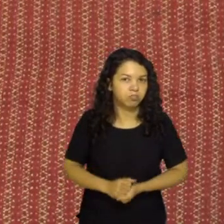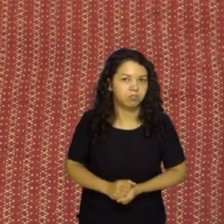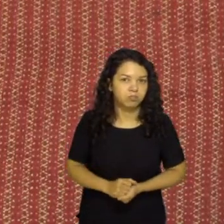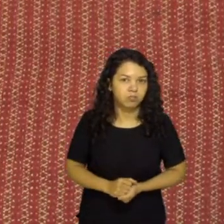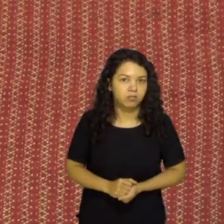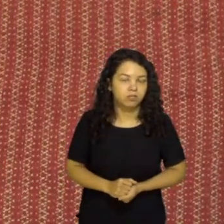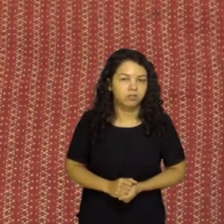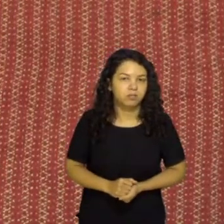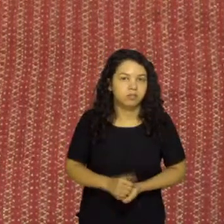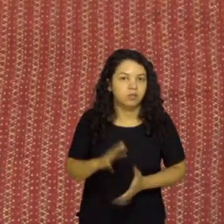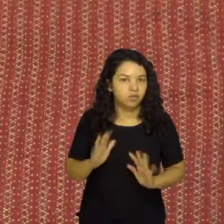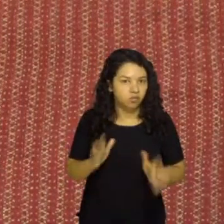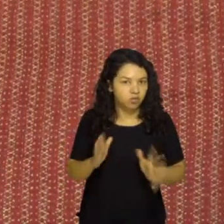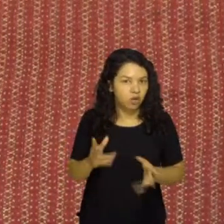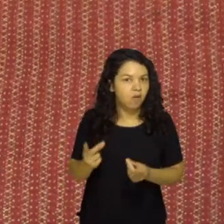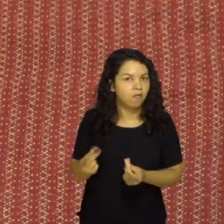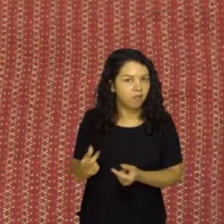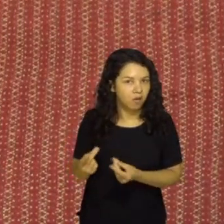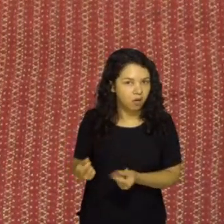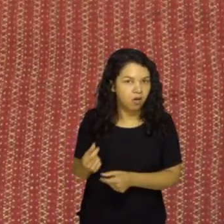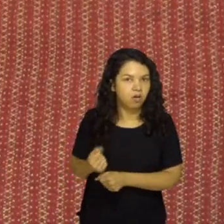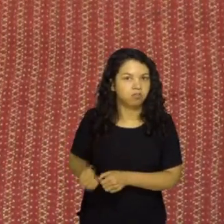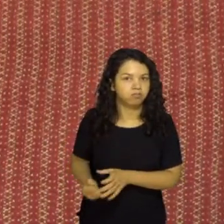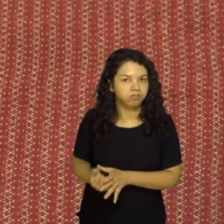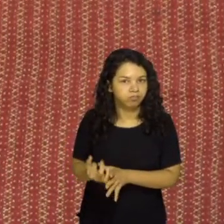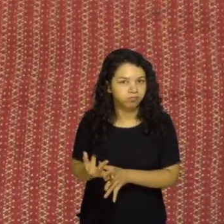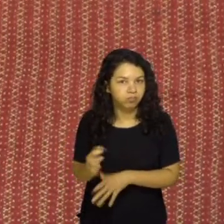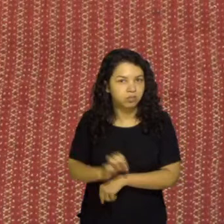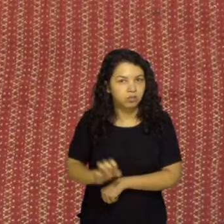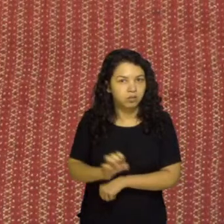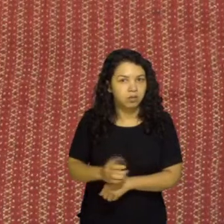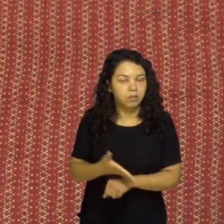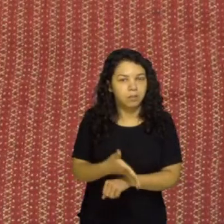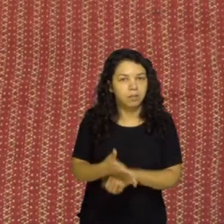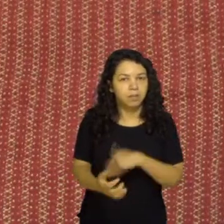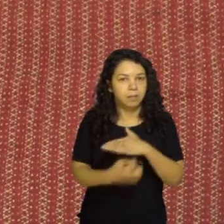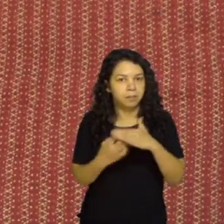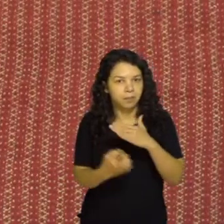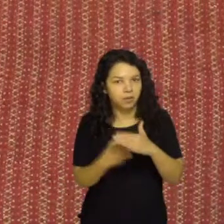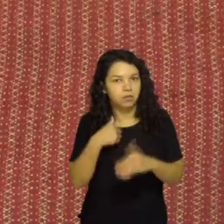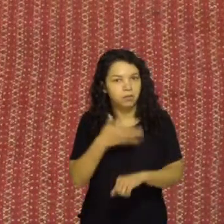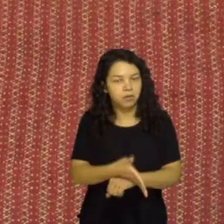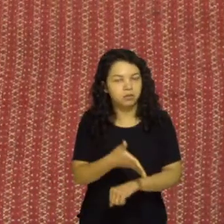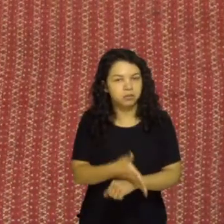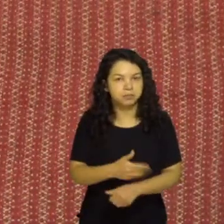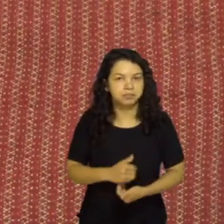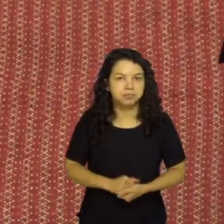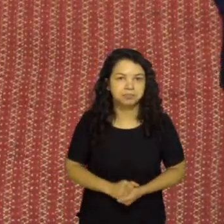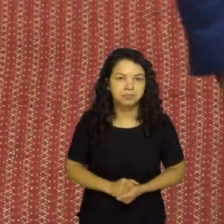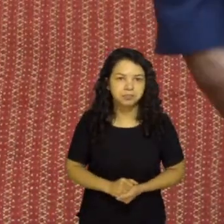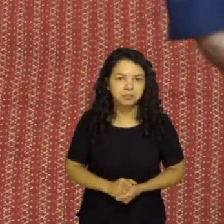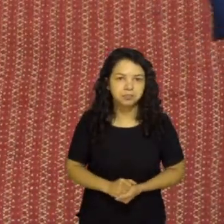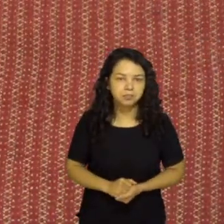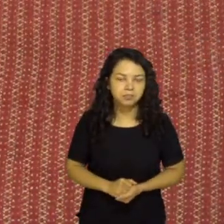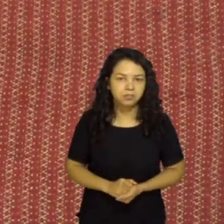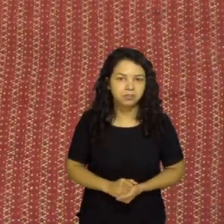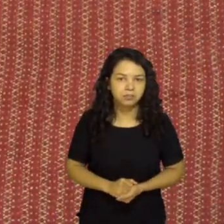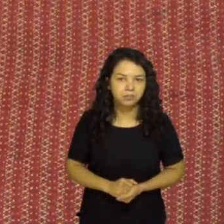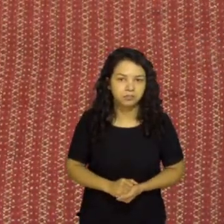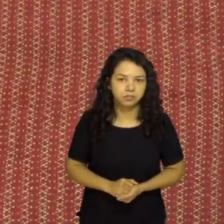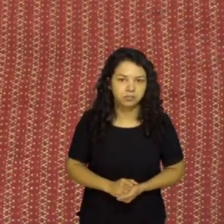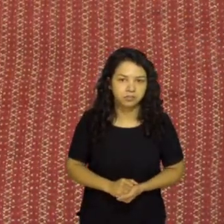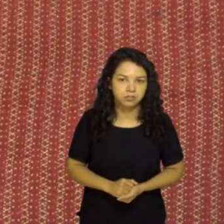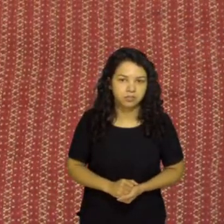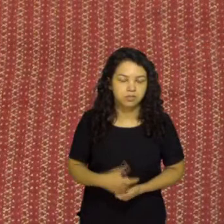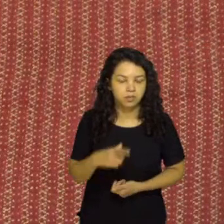já vários estagiários passaram pela empresa da qual participo e entre